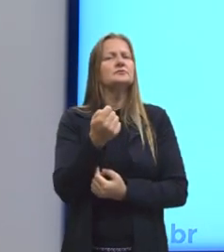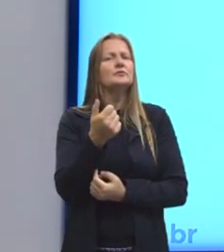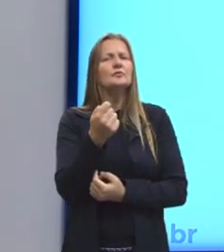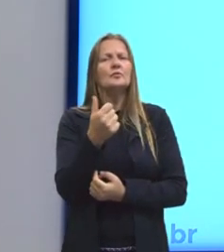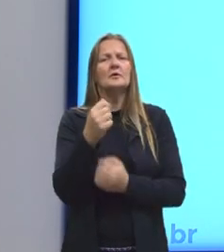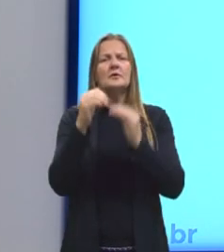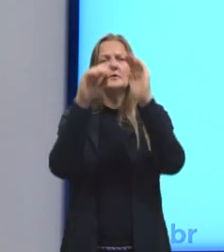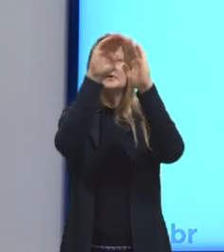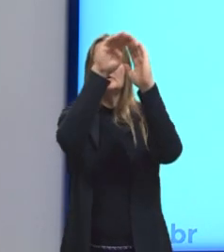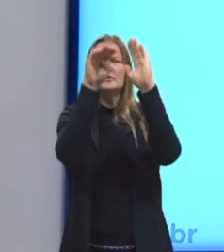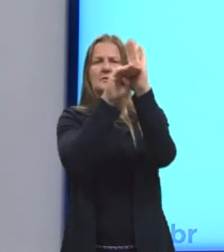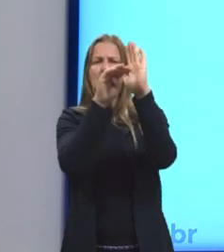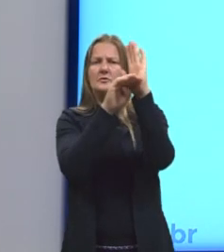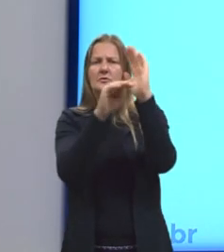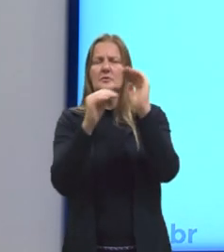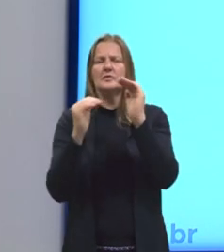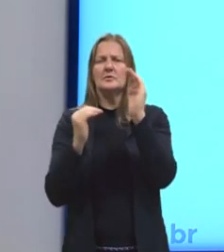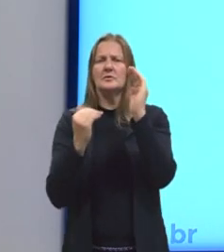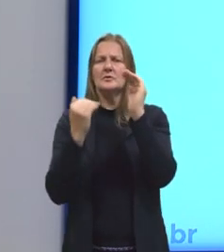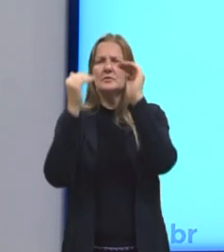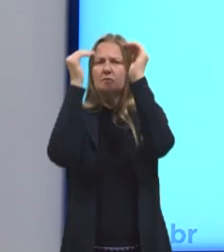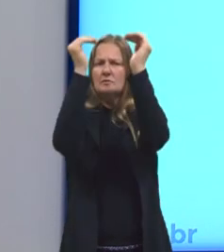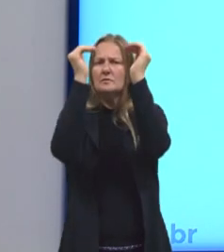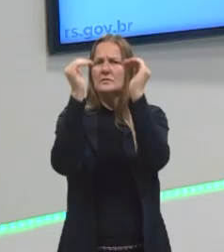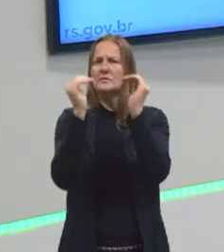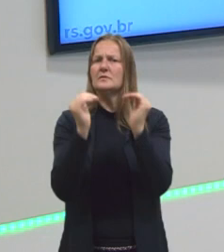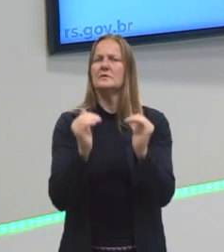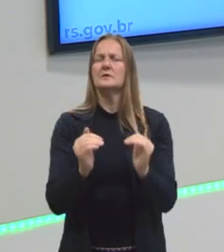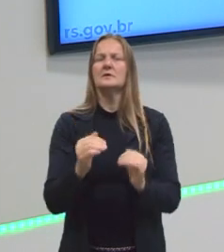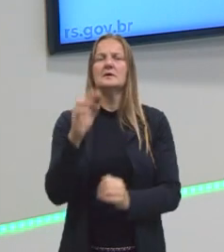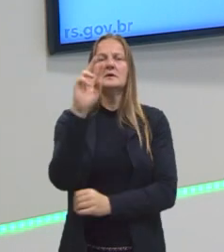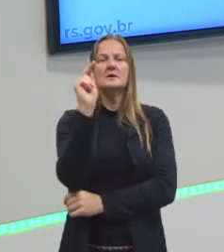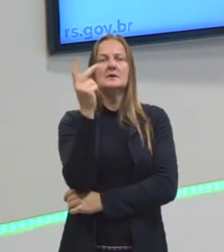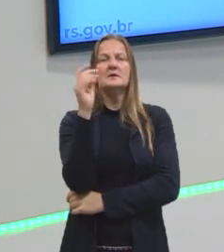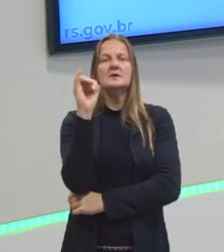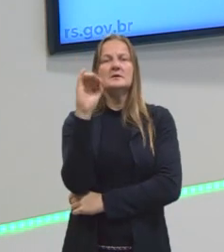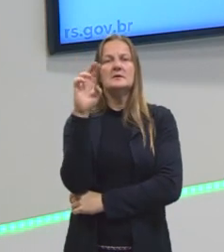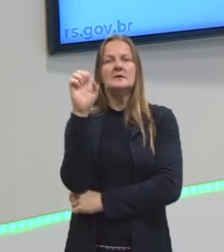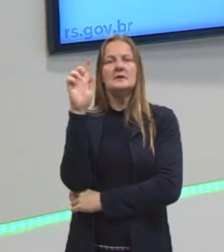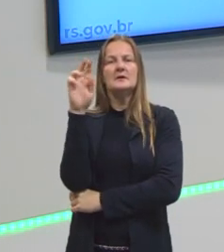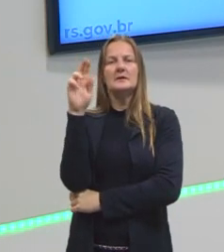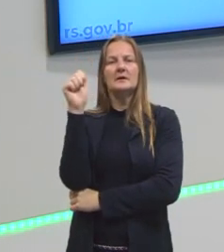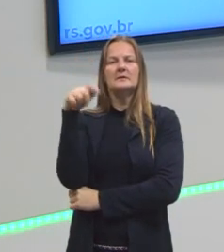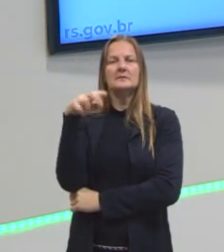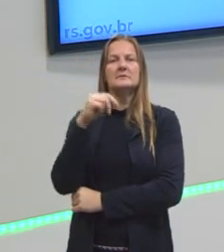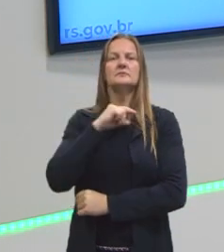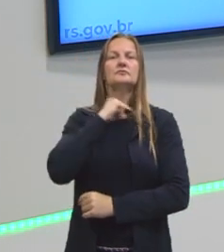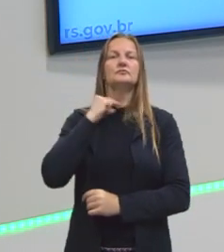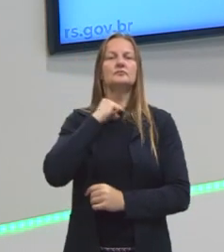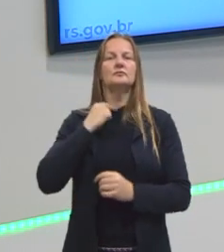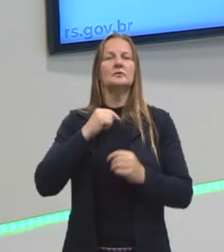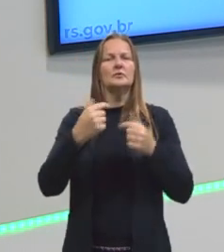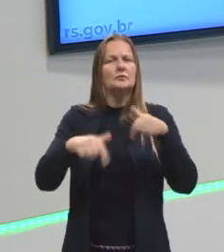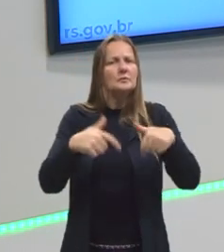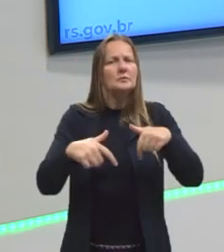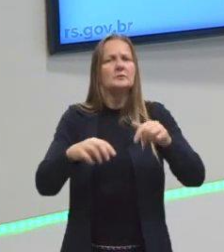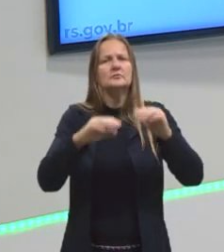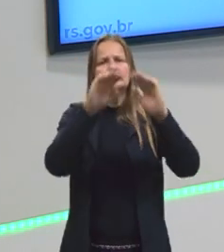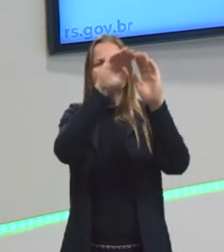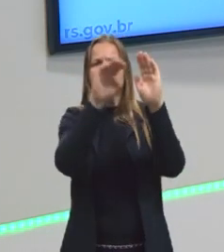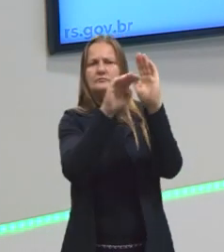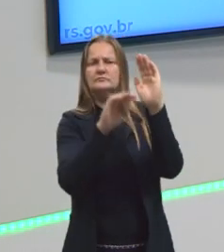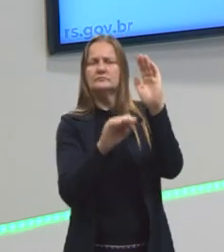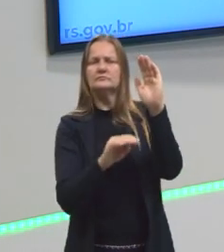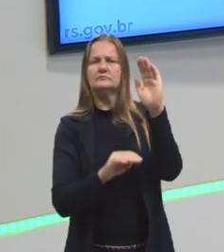e e hierarquia né uma hierarquia tem o senhor feudal o clero servos e é uma sociedade